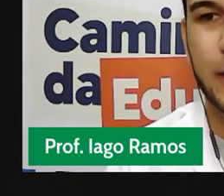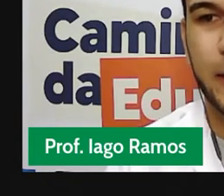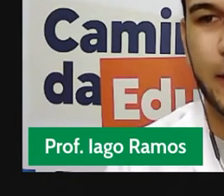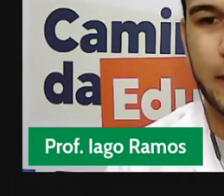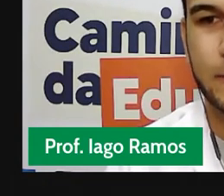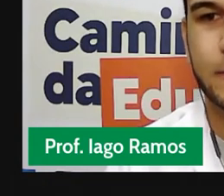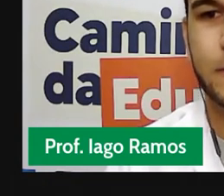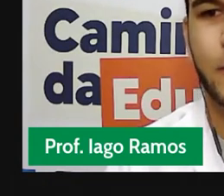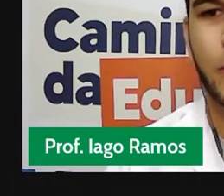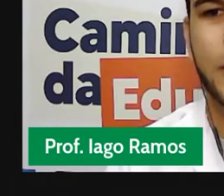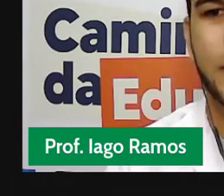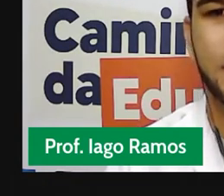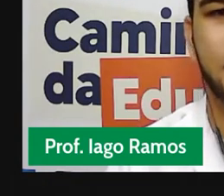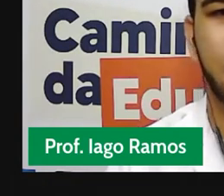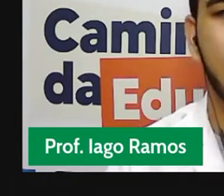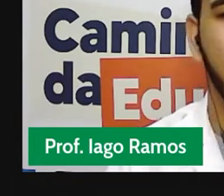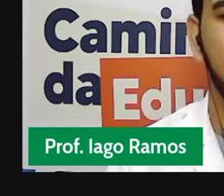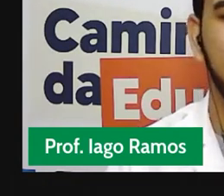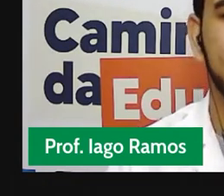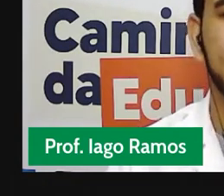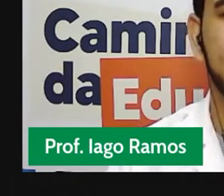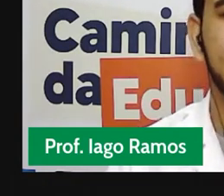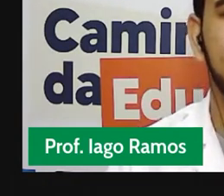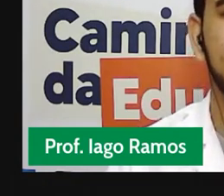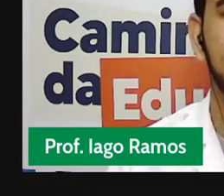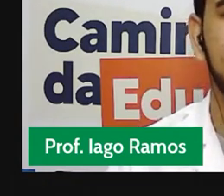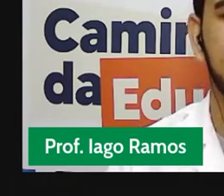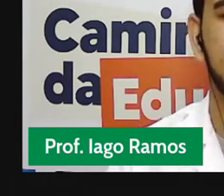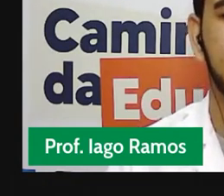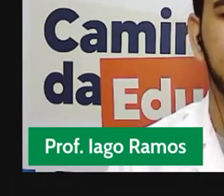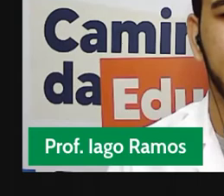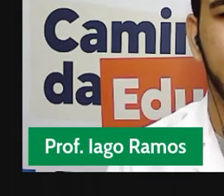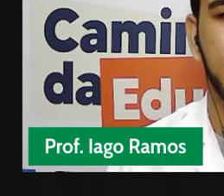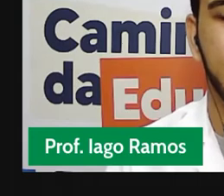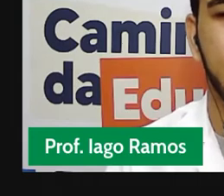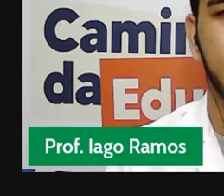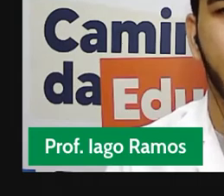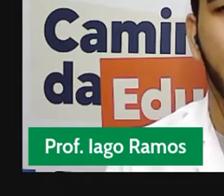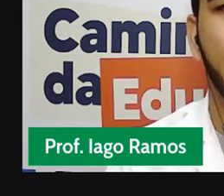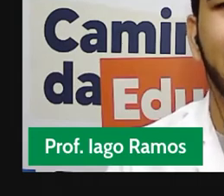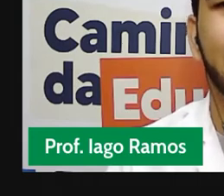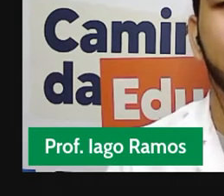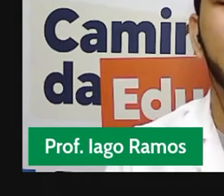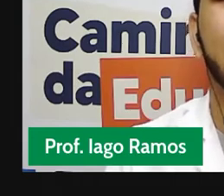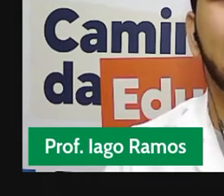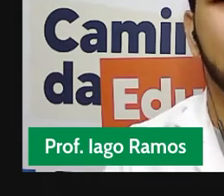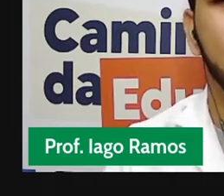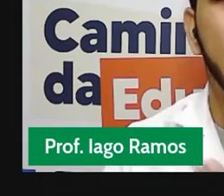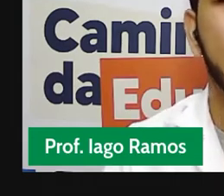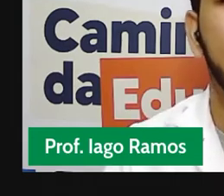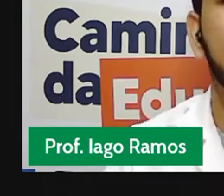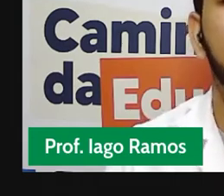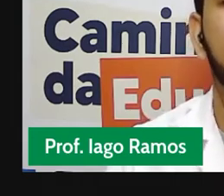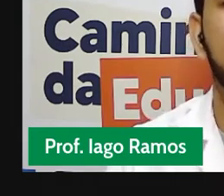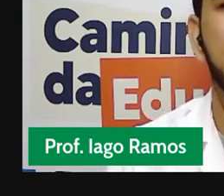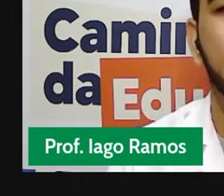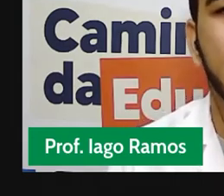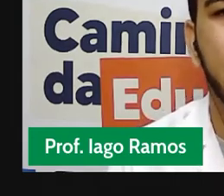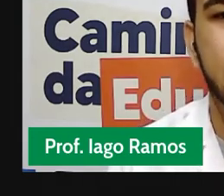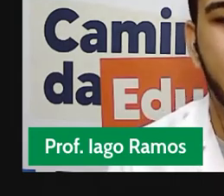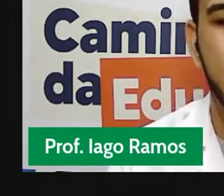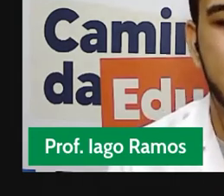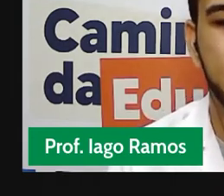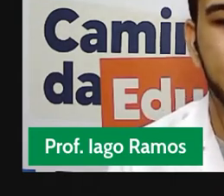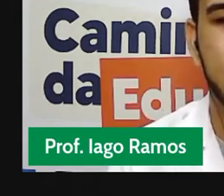outra tela onde a gente vai agora entender como é que Para quê Para quê que